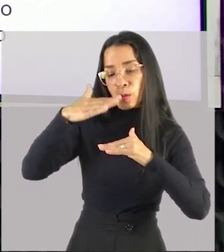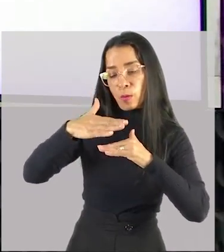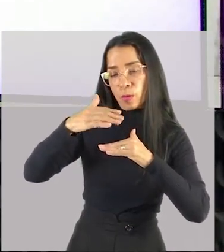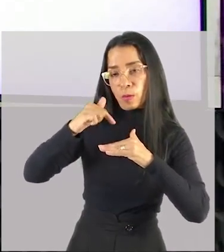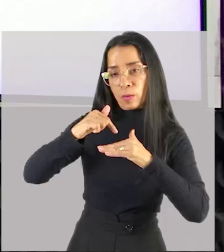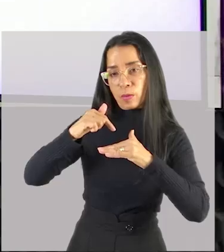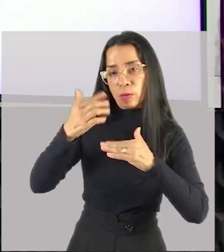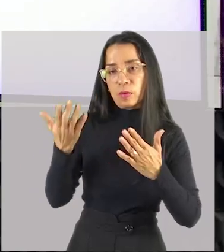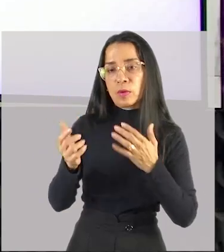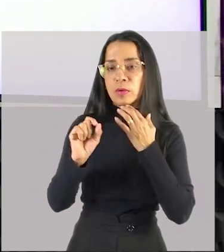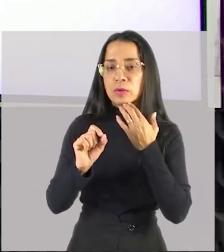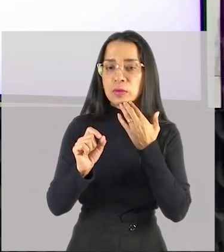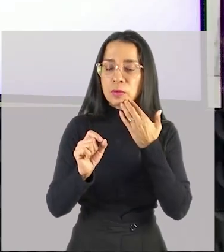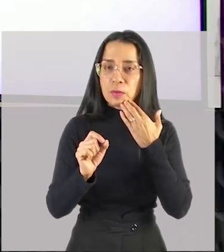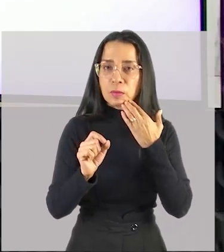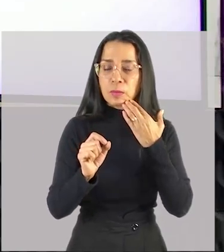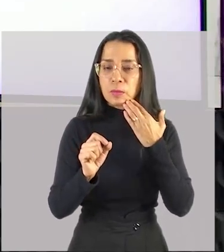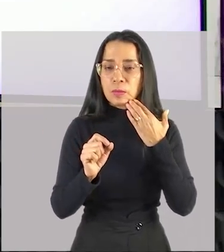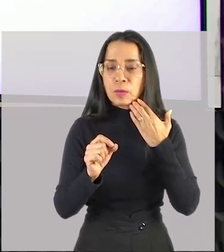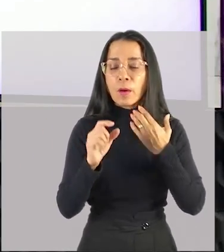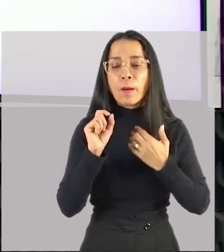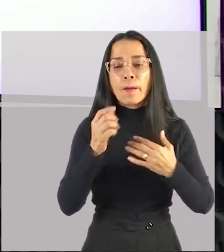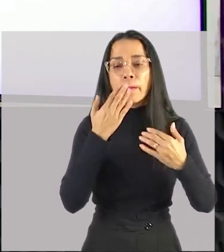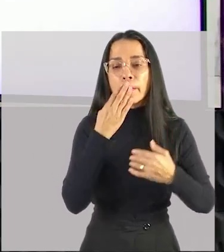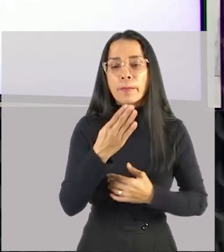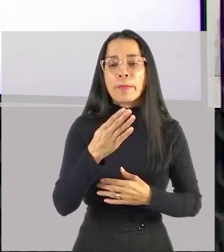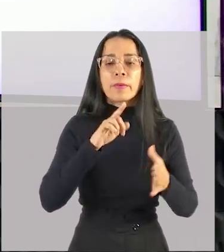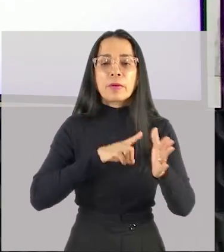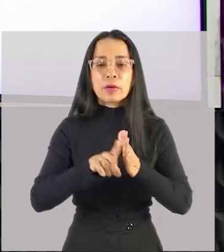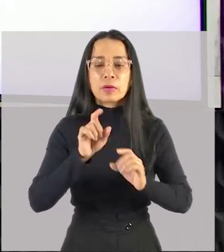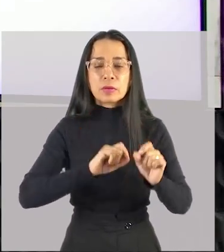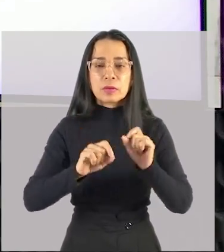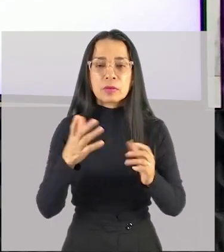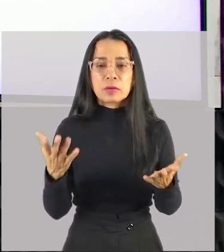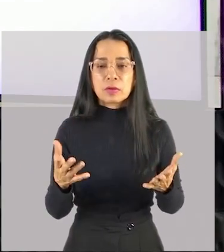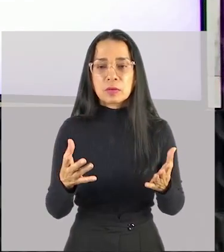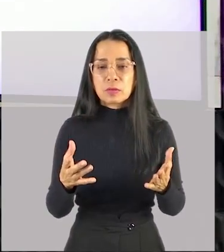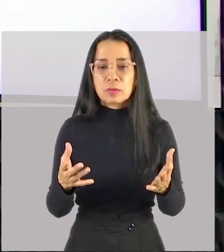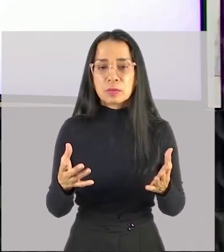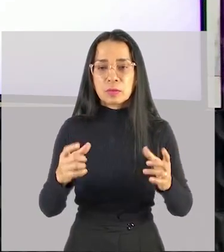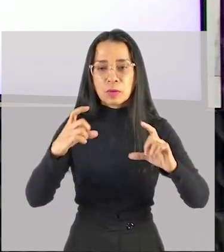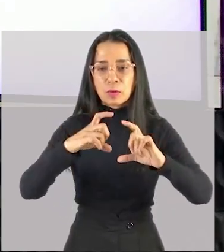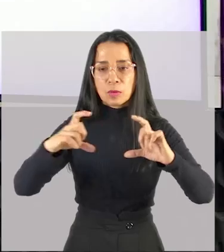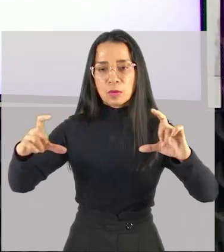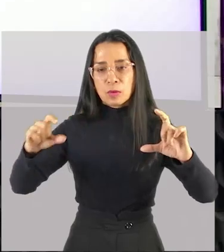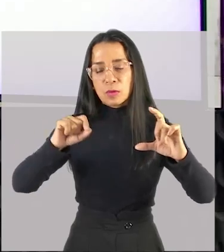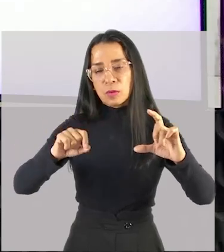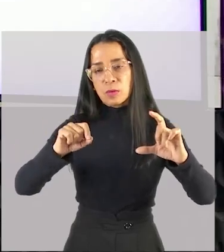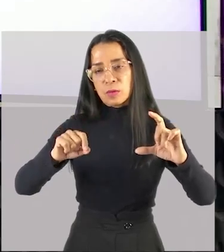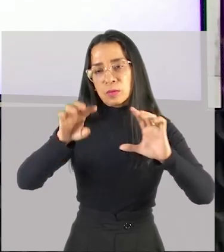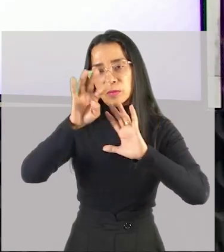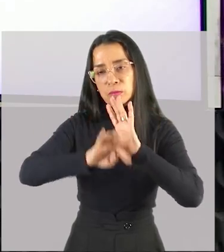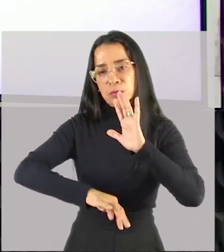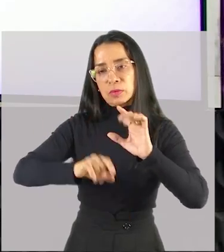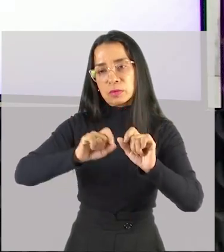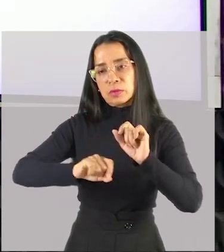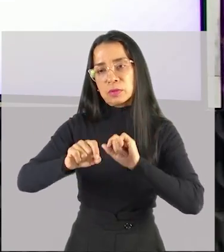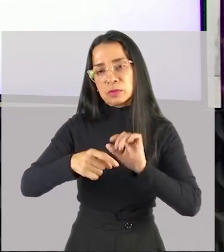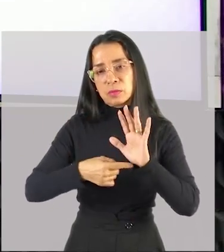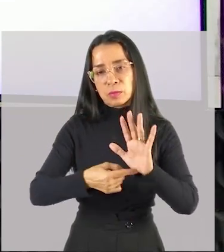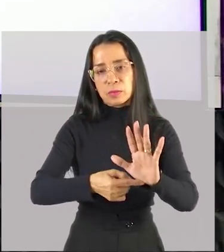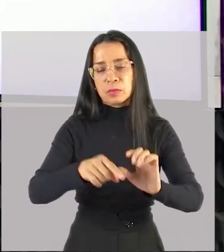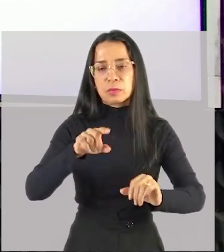recheio. Então, o que pede a questão? O fragmento do texto de Arnaldo Antunes aponta para